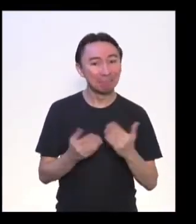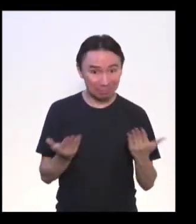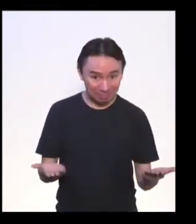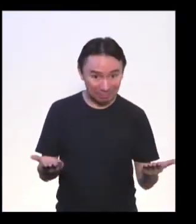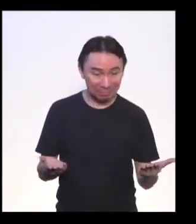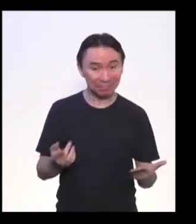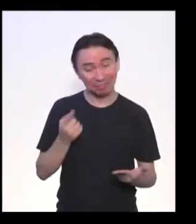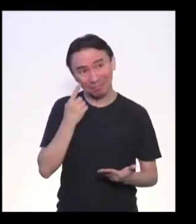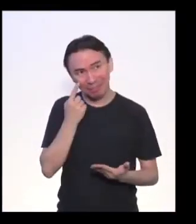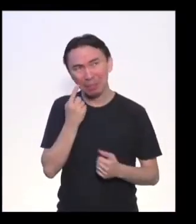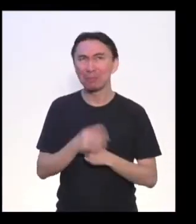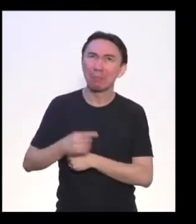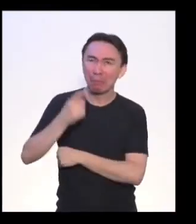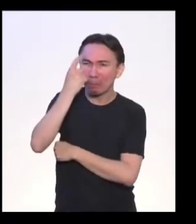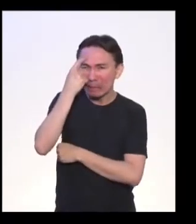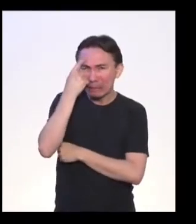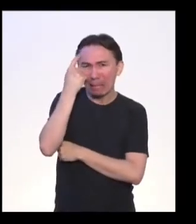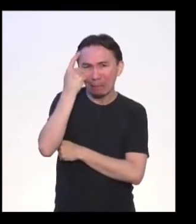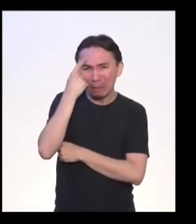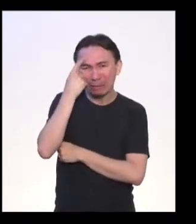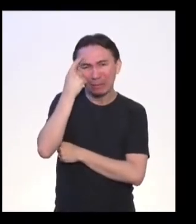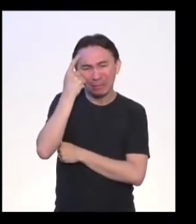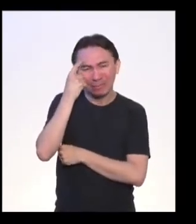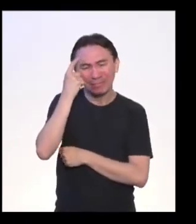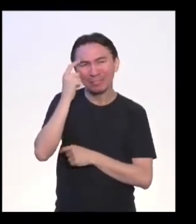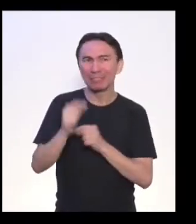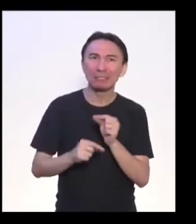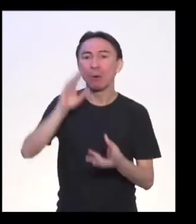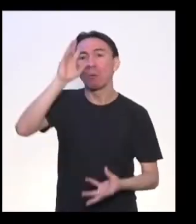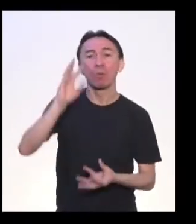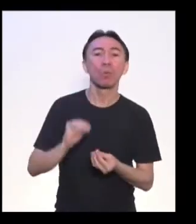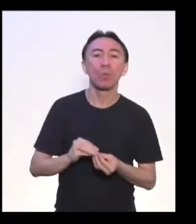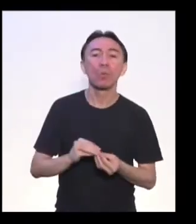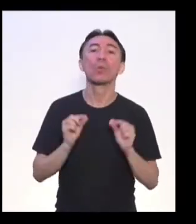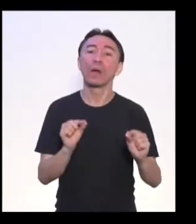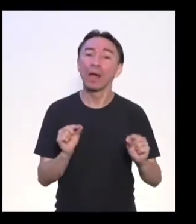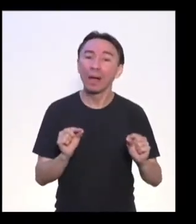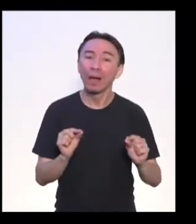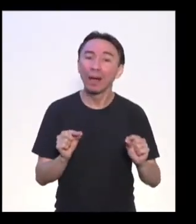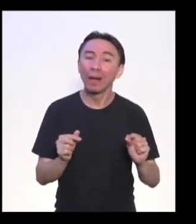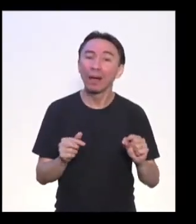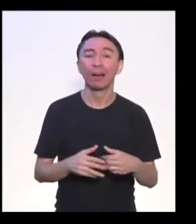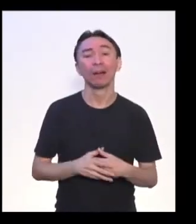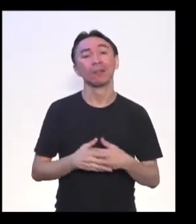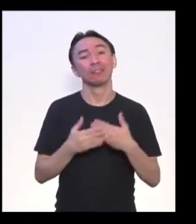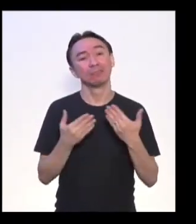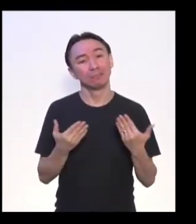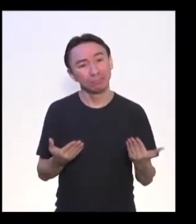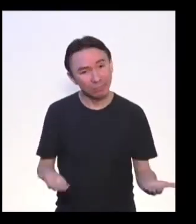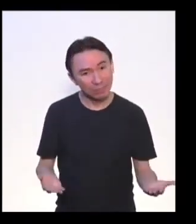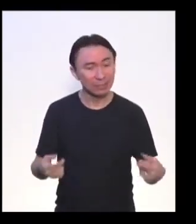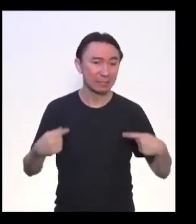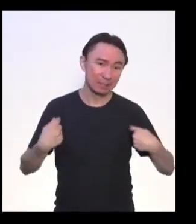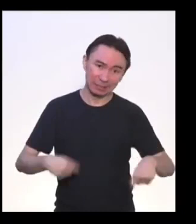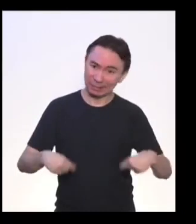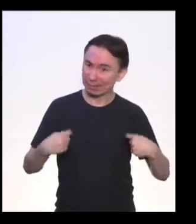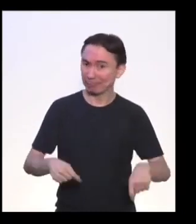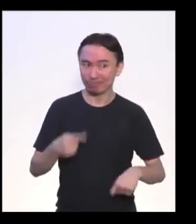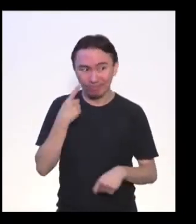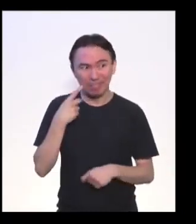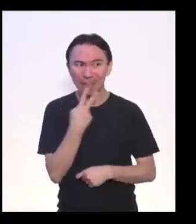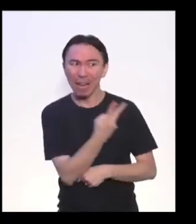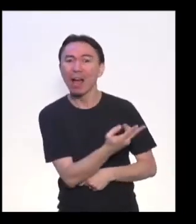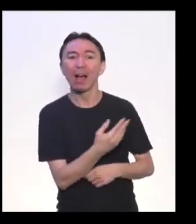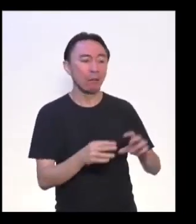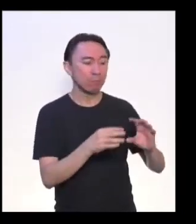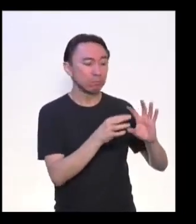gente pensa em tudo isso, a gente tira o quê? Que é preciso entender o contexto em que a comunicação